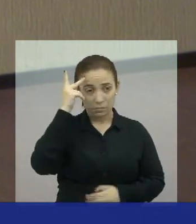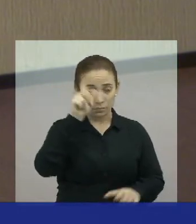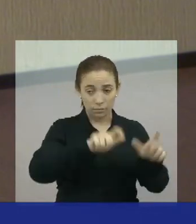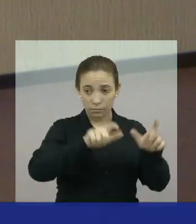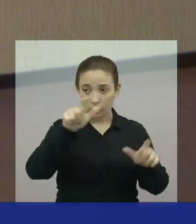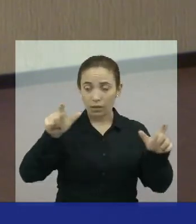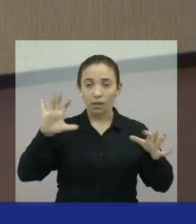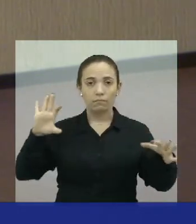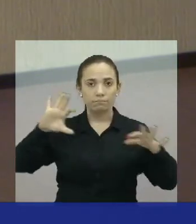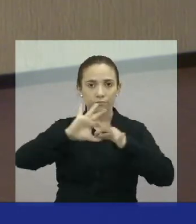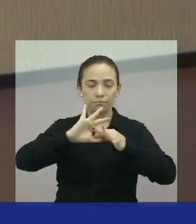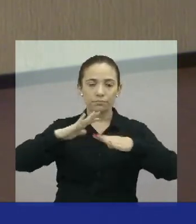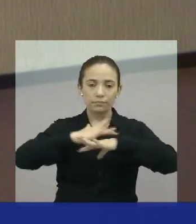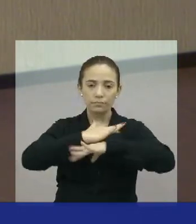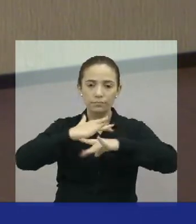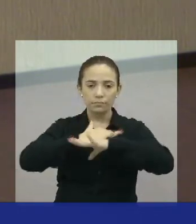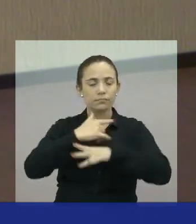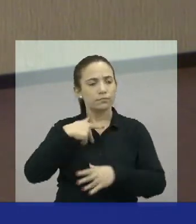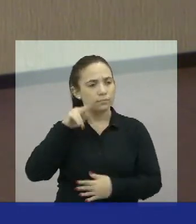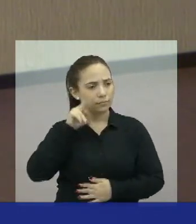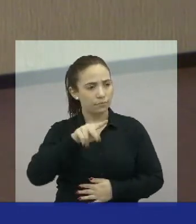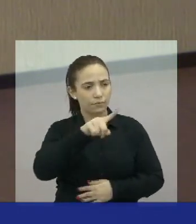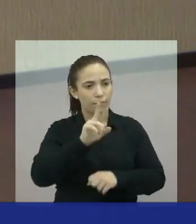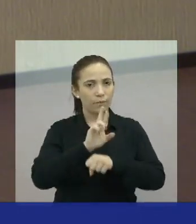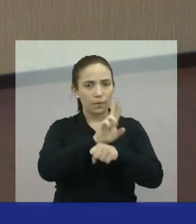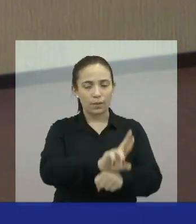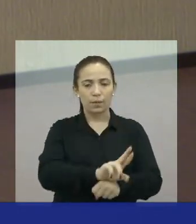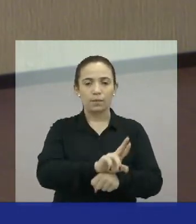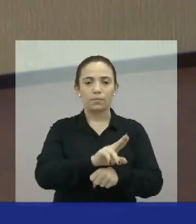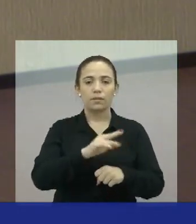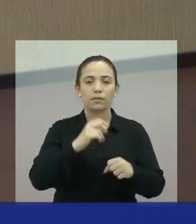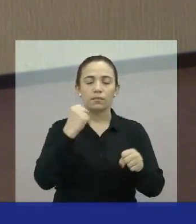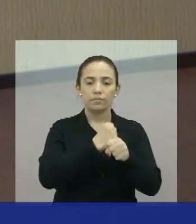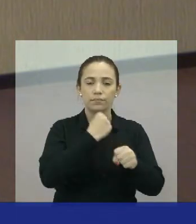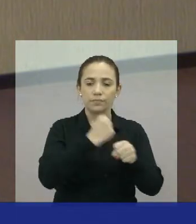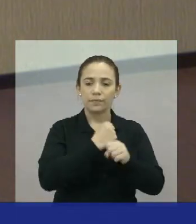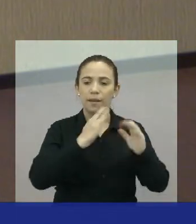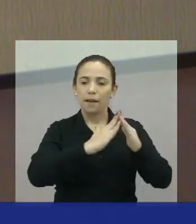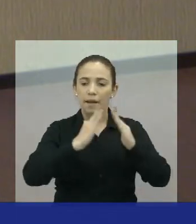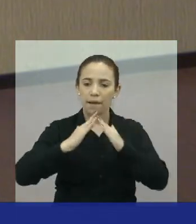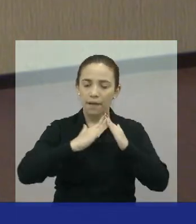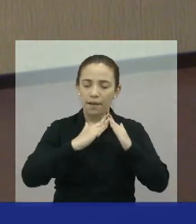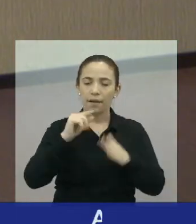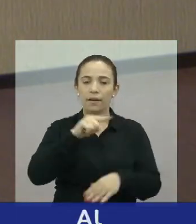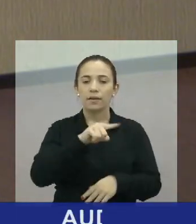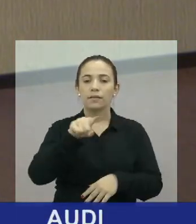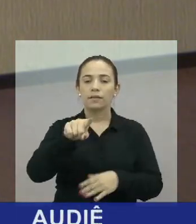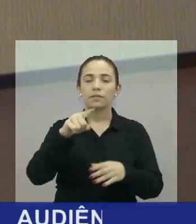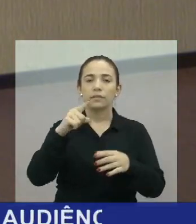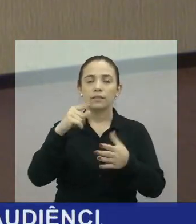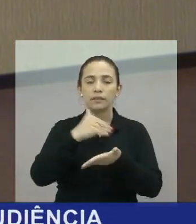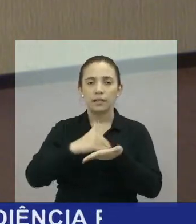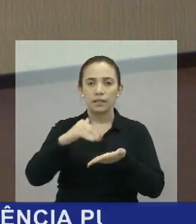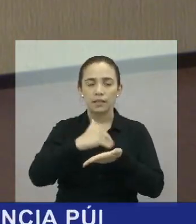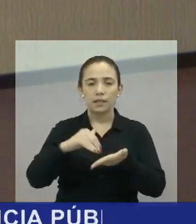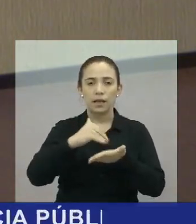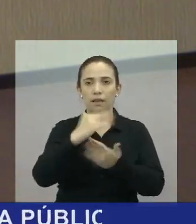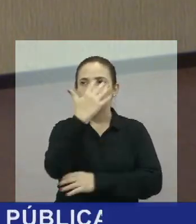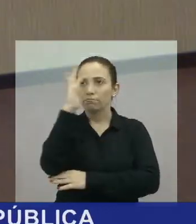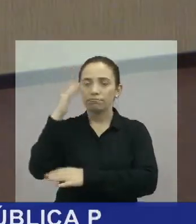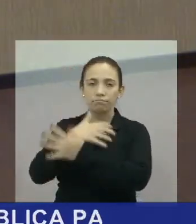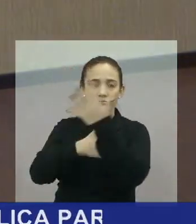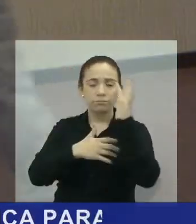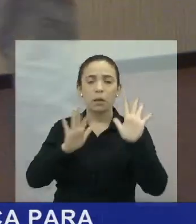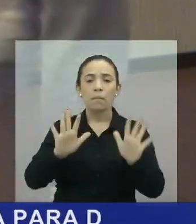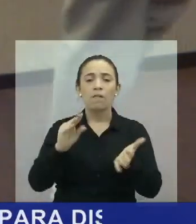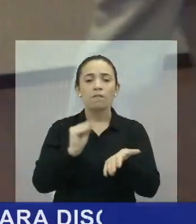com a cidade. Eu vi aqui a doutora Giovana, representando a parte da habitação, vendo aqui a doutora Socorro falando do meio ambiente, mas